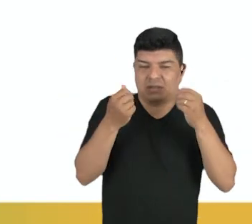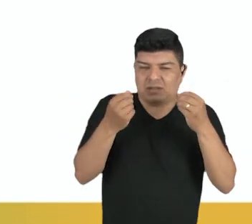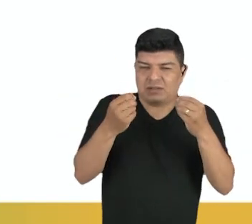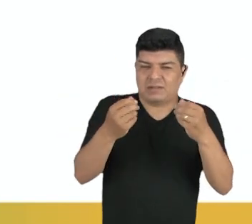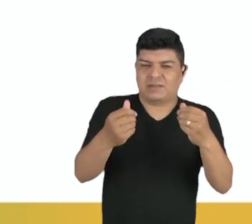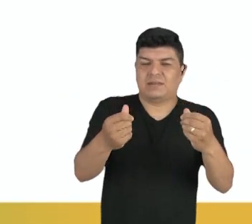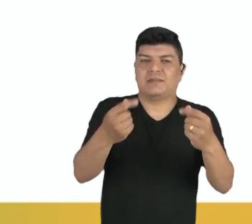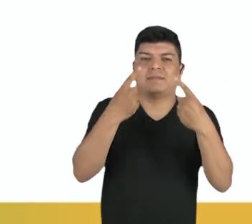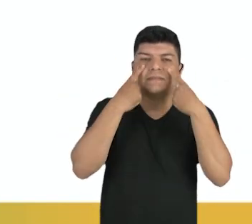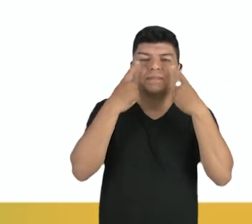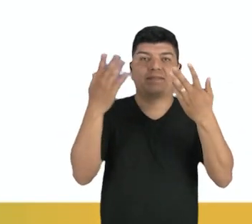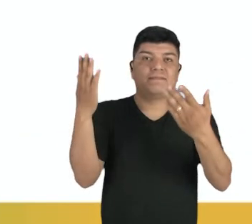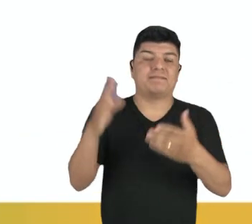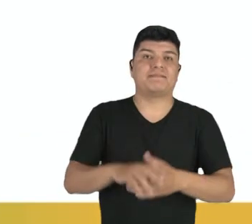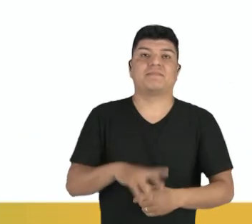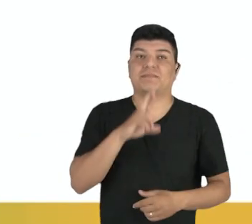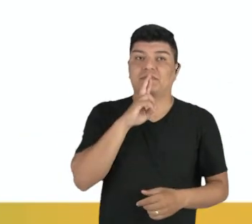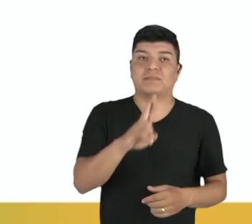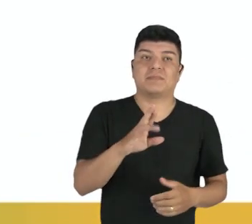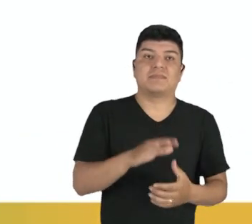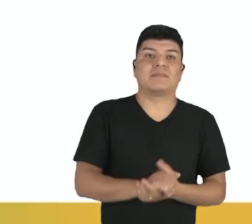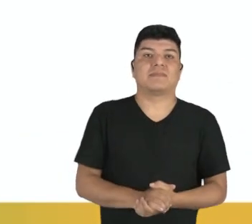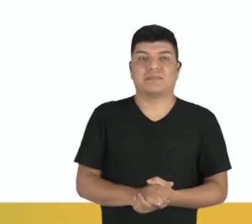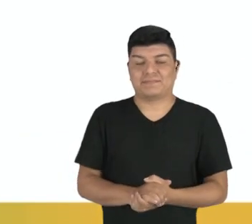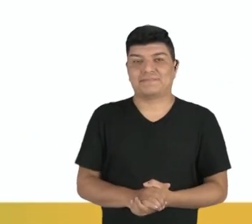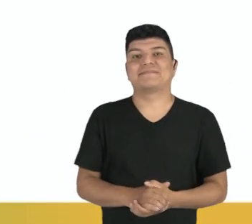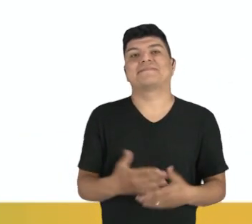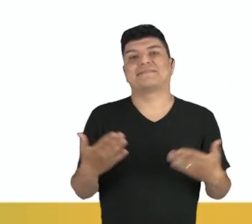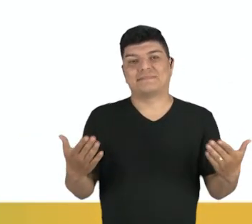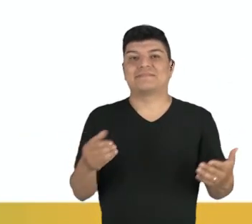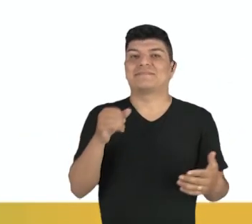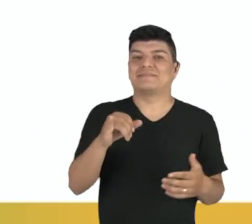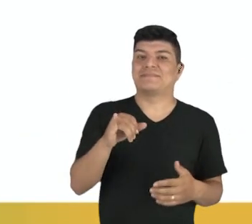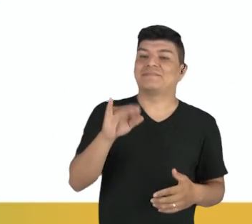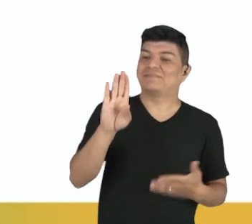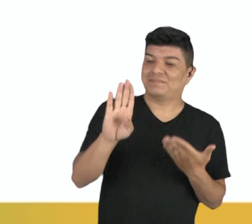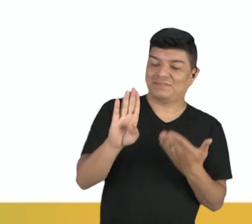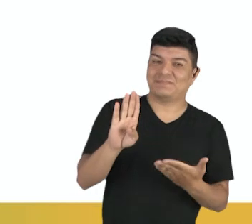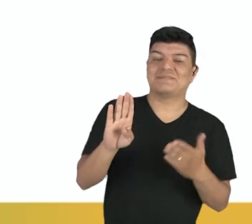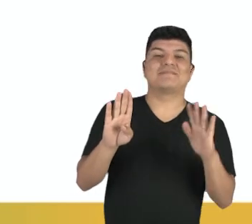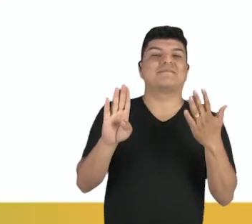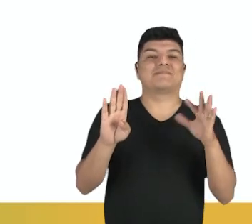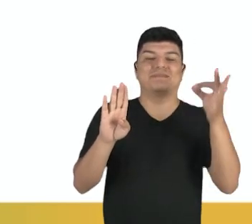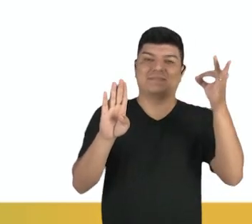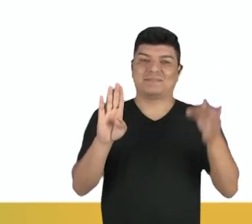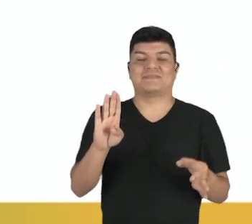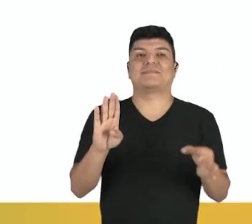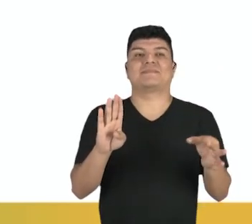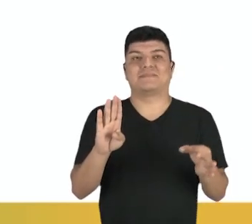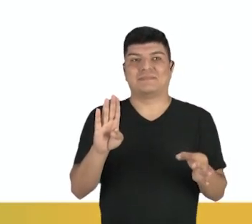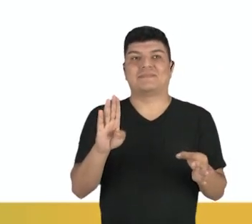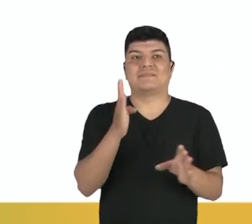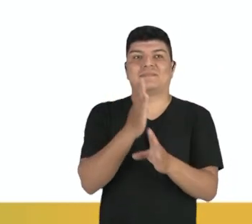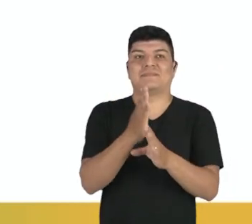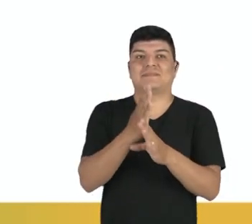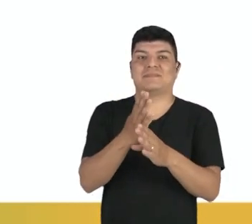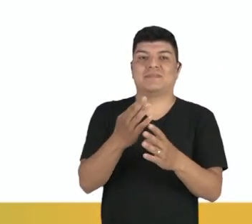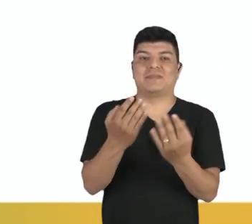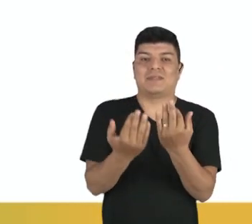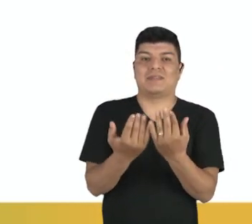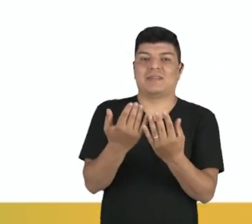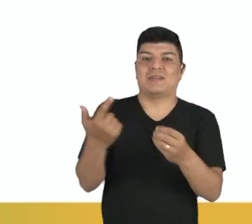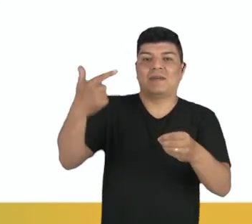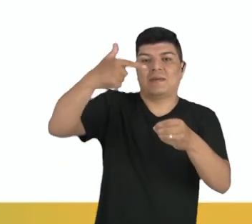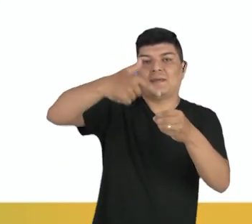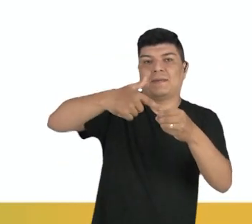aí, olha com jeitinho. Vamos para a resposta? Claro que você marcou aí a B, né? Queima de combustíveis fósseis por automóveis e